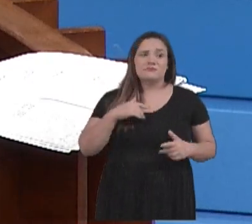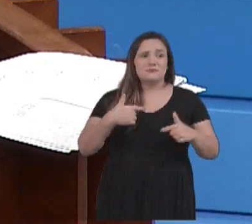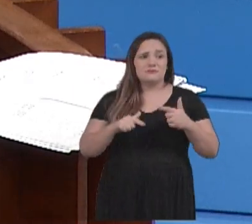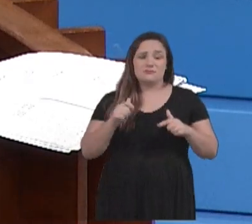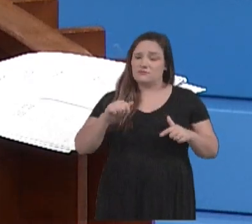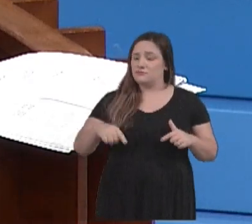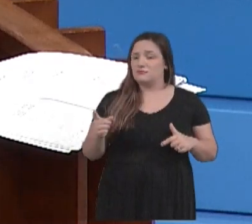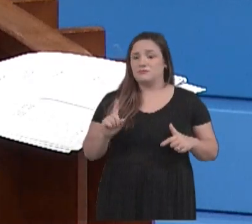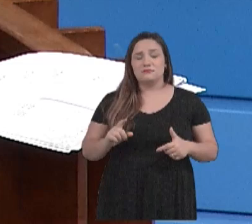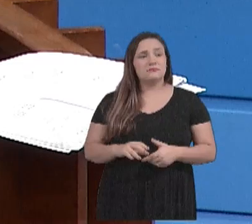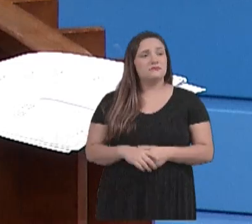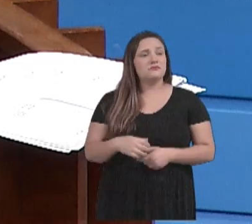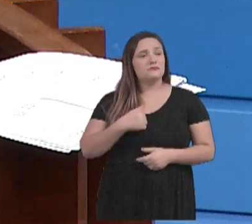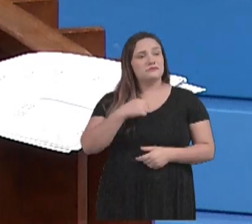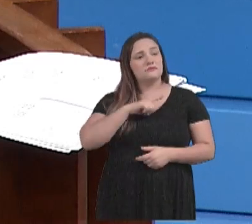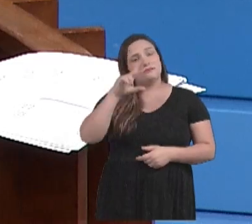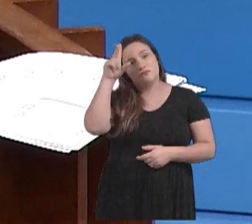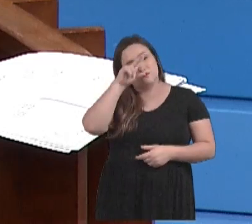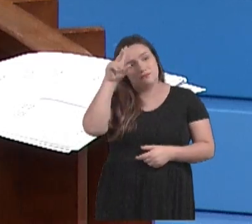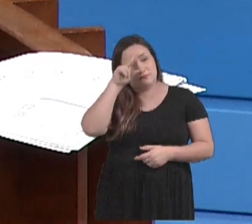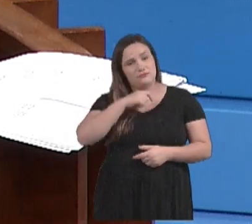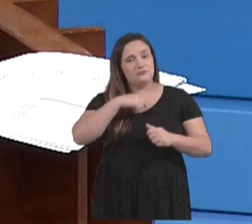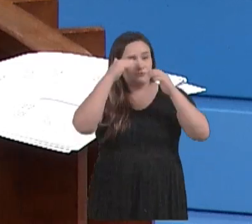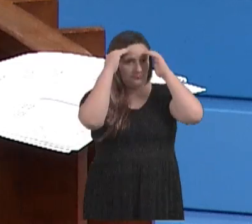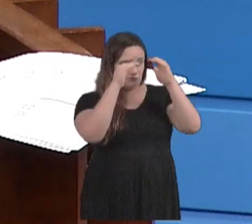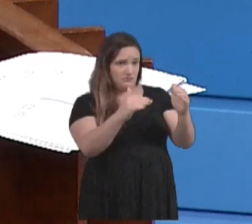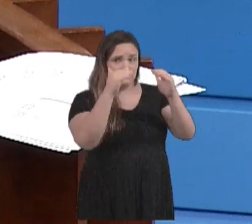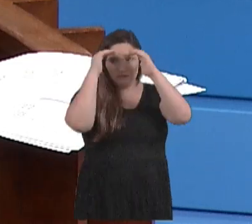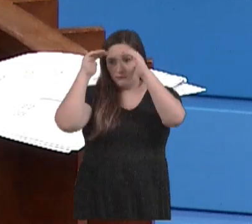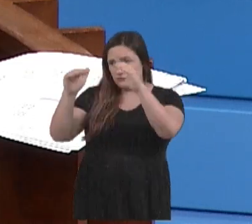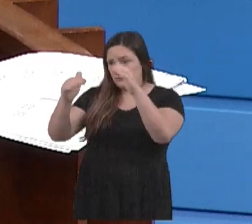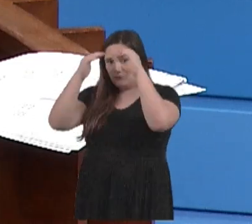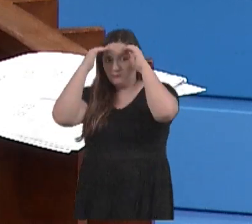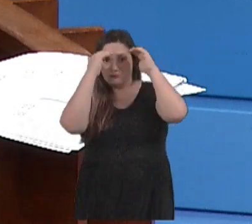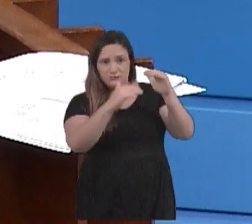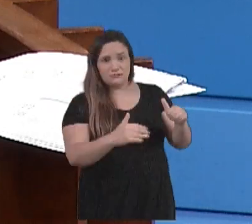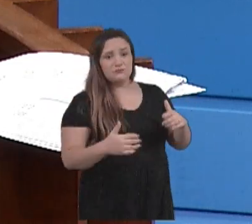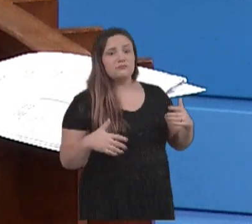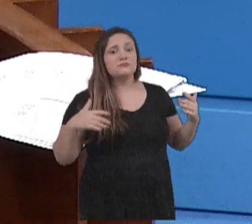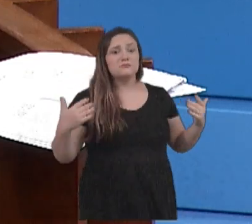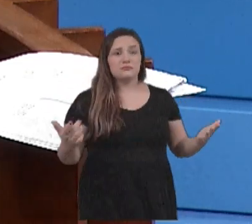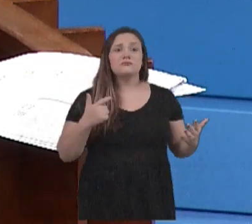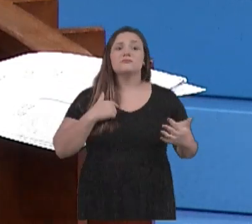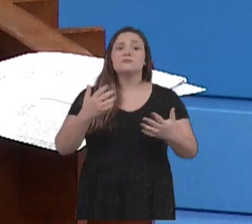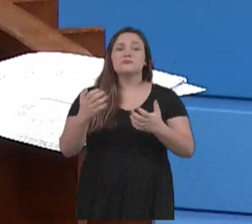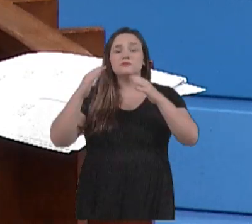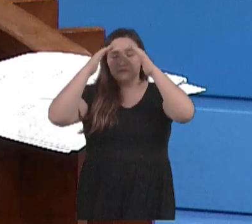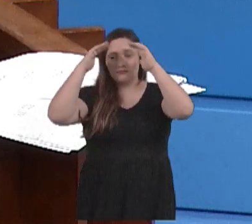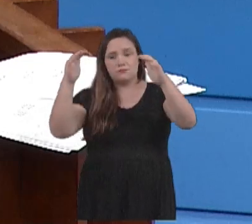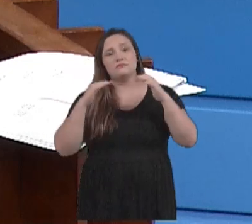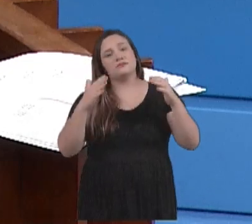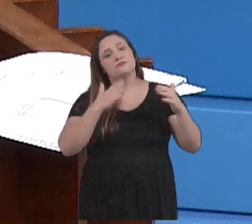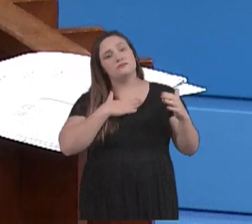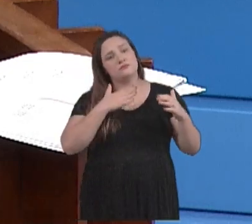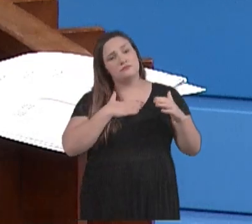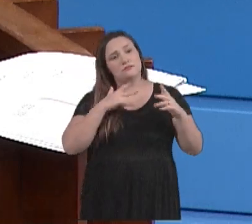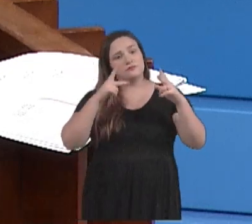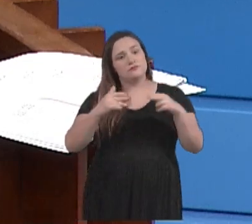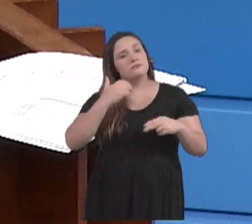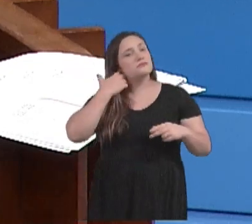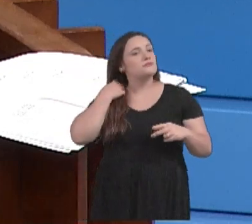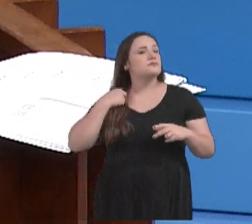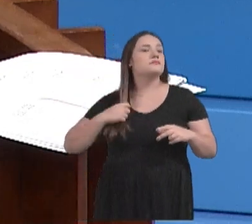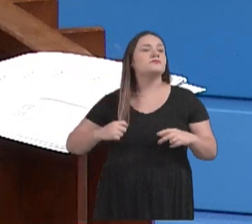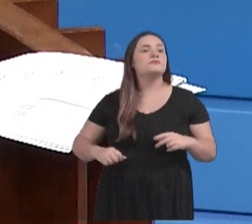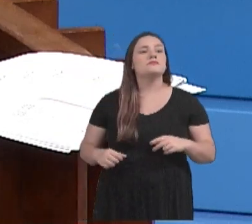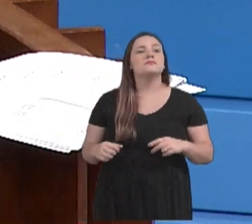não. Eu tenho uma história e, assim como respeito todo mundo, quero e exijo ser respeitado como respeito a todos. Não